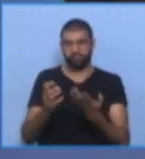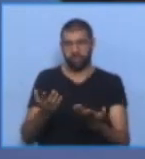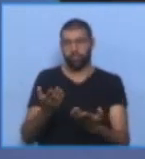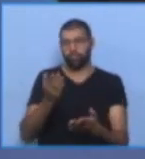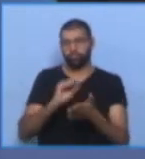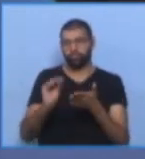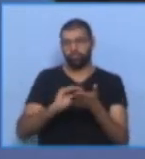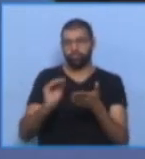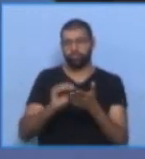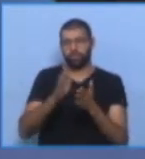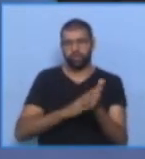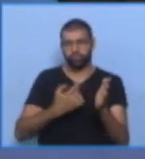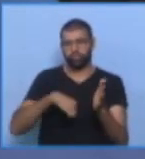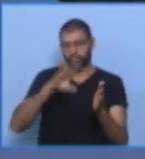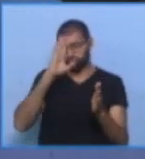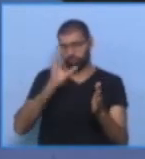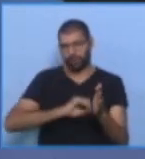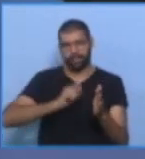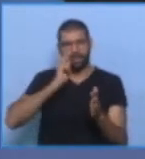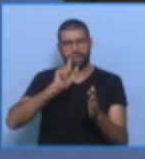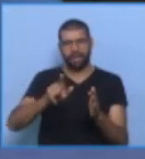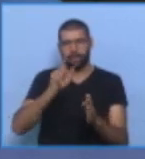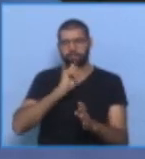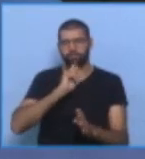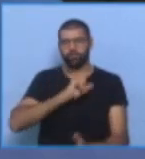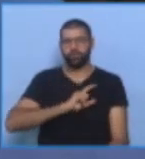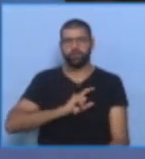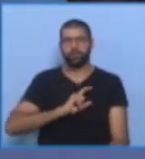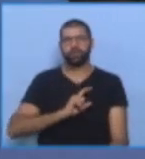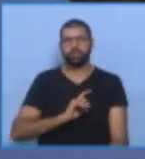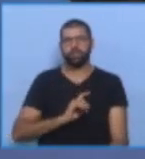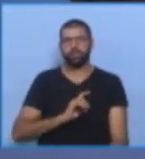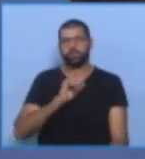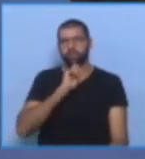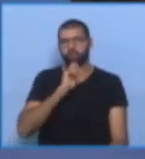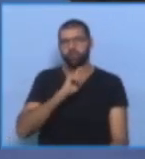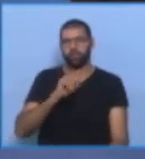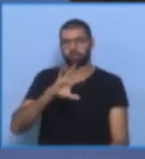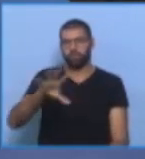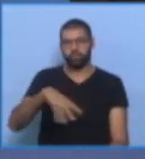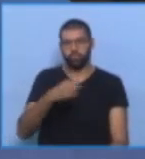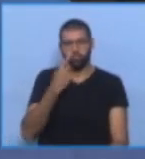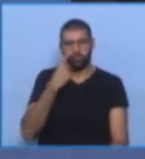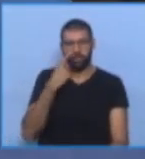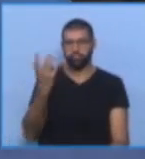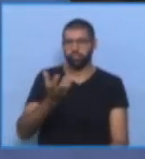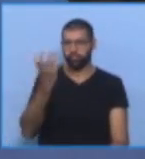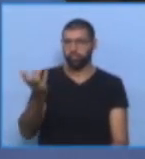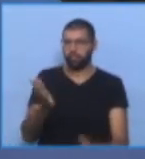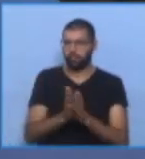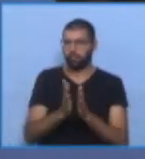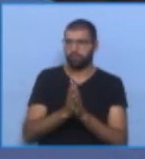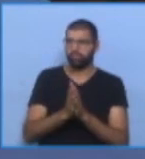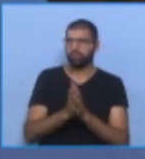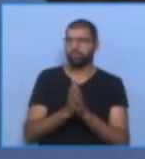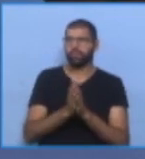suposto autor deste texto que nós não conhecemos, terão estado em todo esse mundo cultural, religioso,